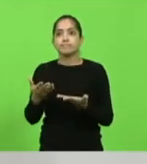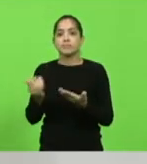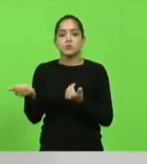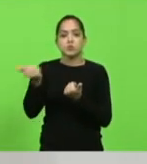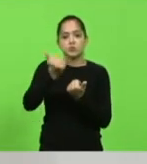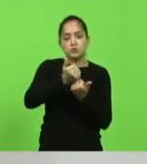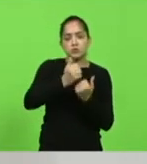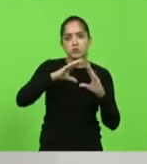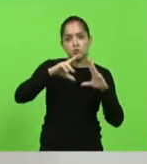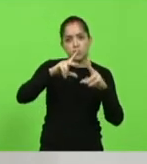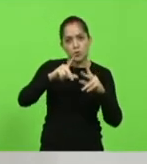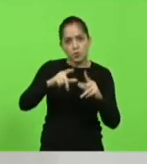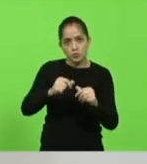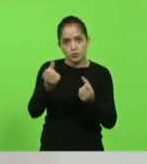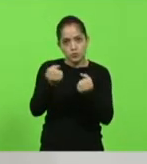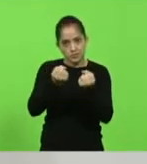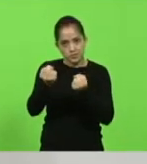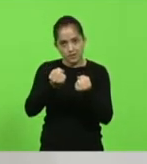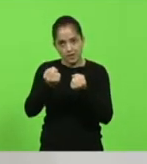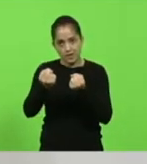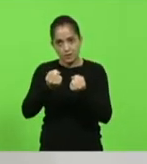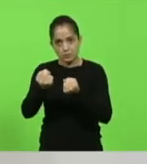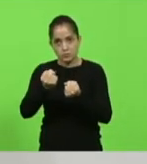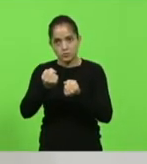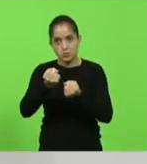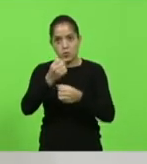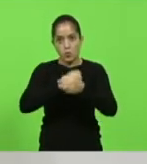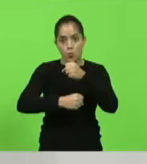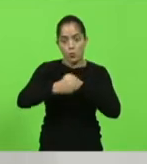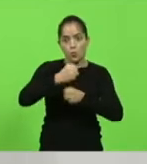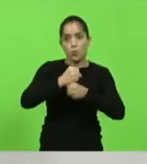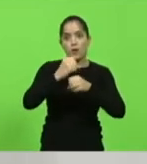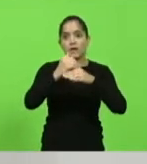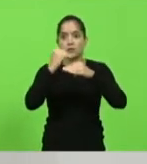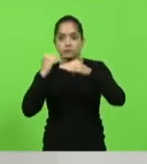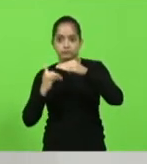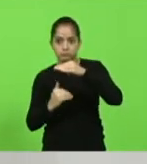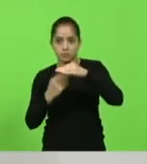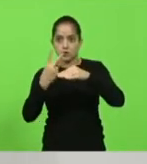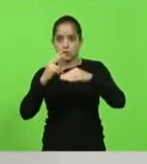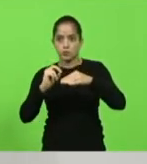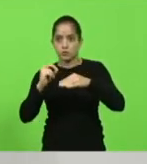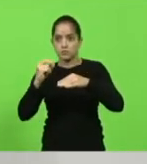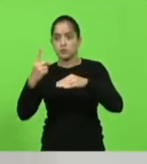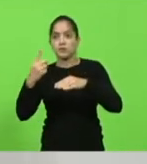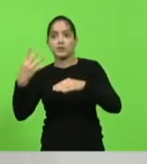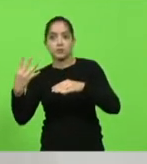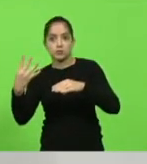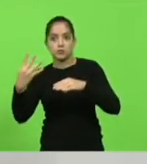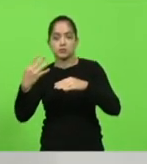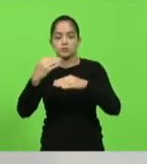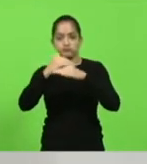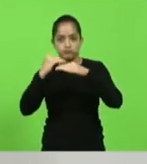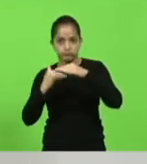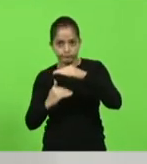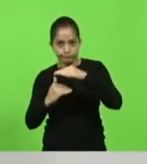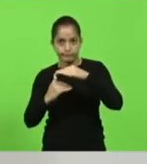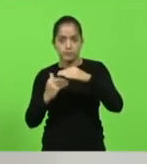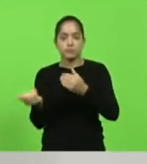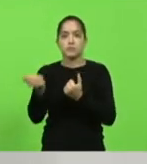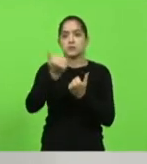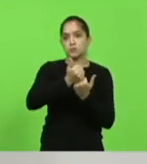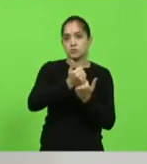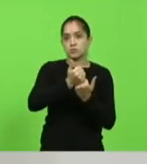todos os veículos que seja um ano abaixo de 2014 a viatura